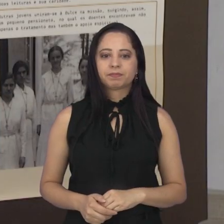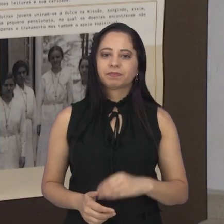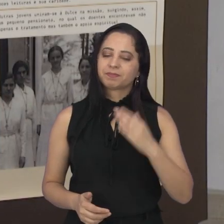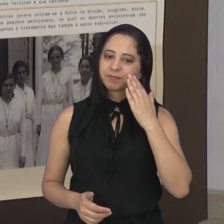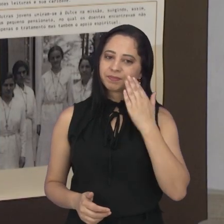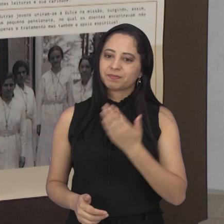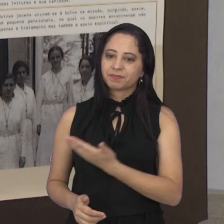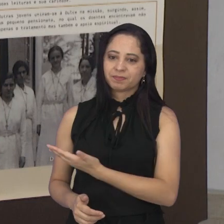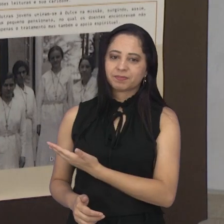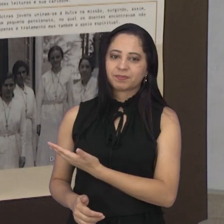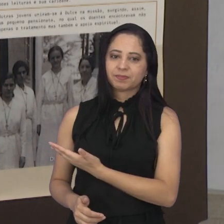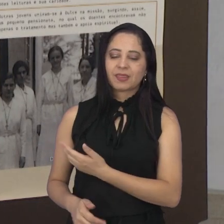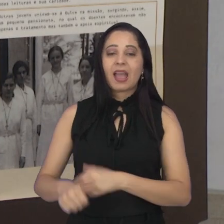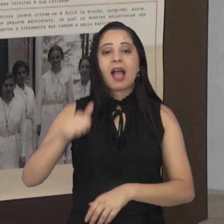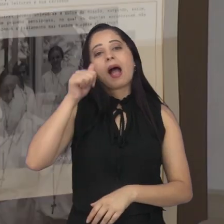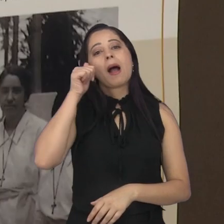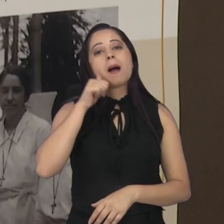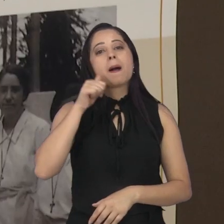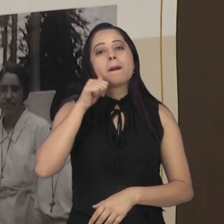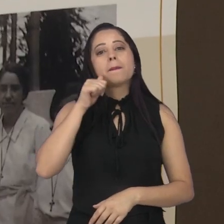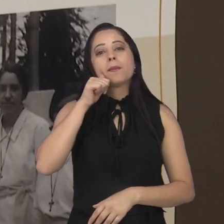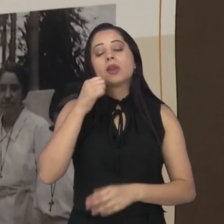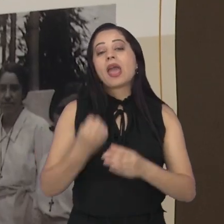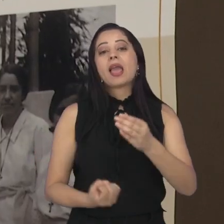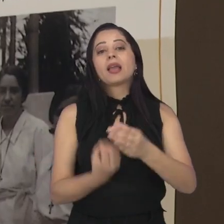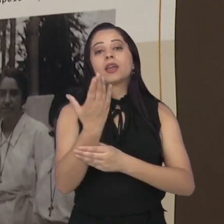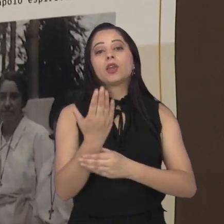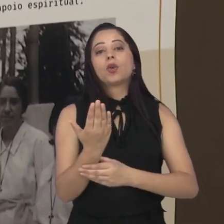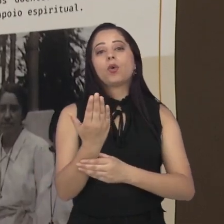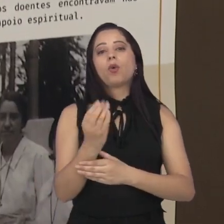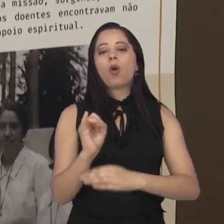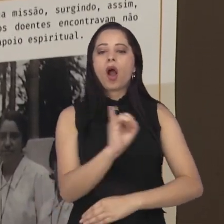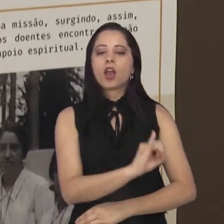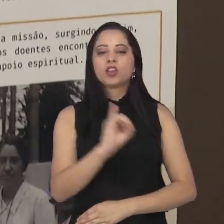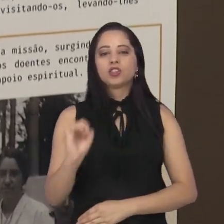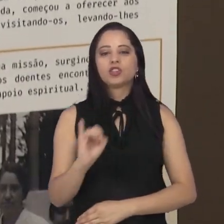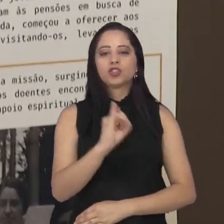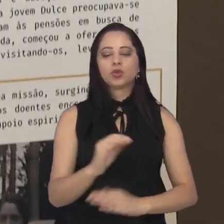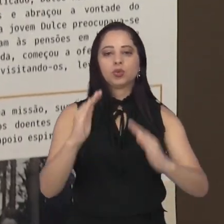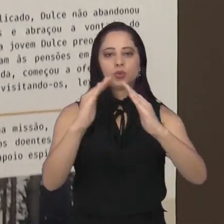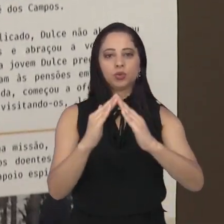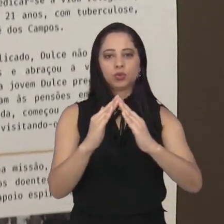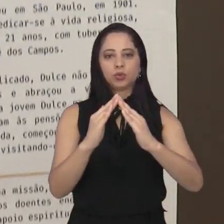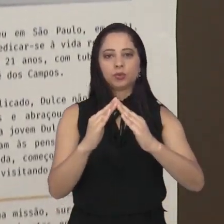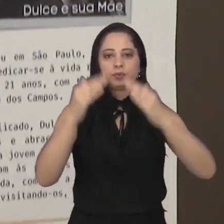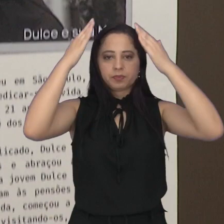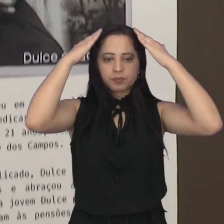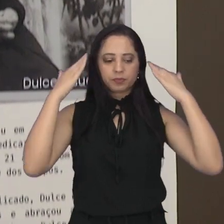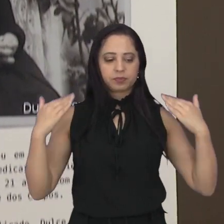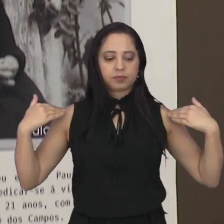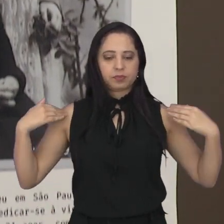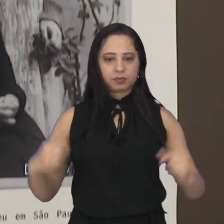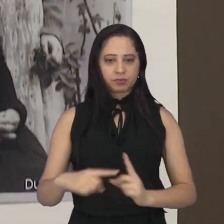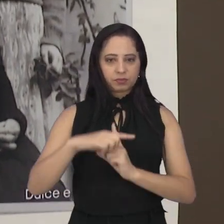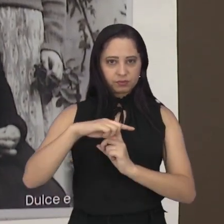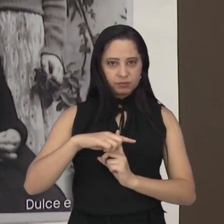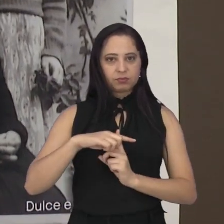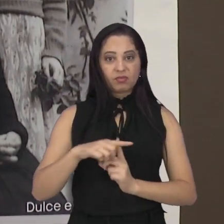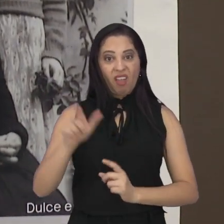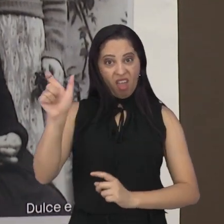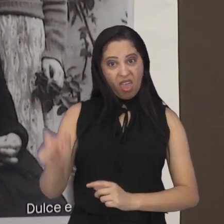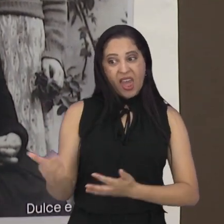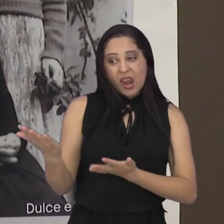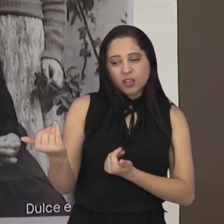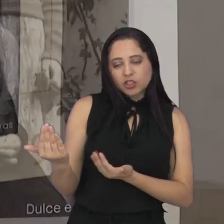um desses registros de esperança é da fundadora do Instituto das Pequenas Missionárias, a Madre Maria Teresa de